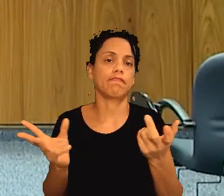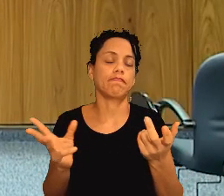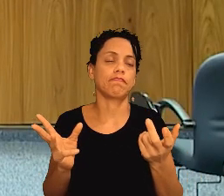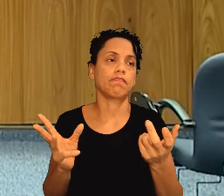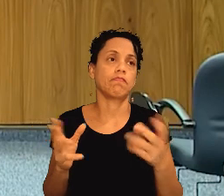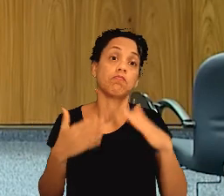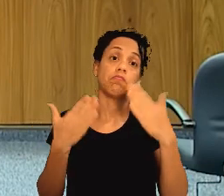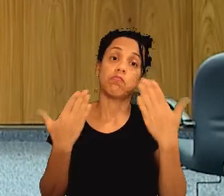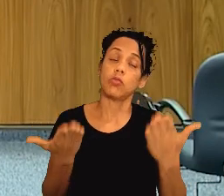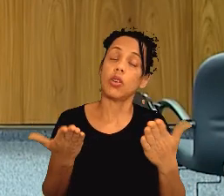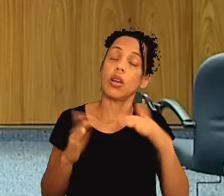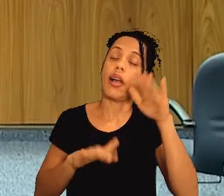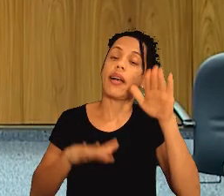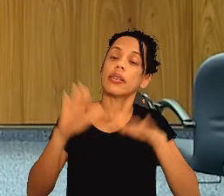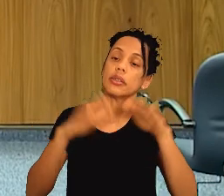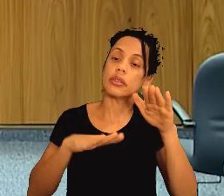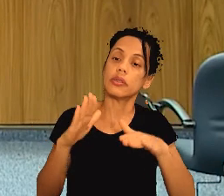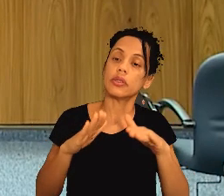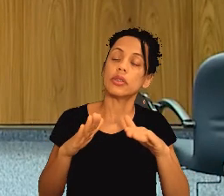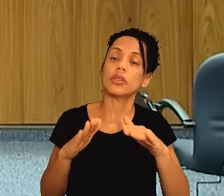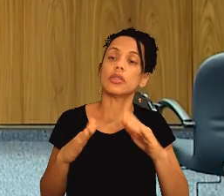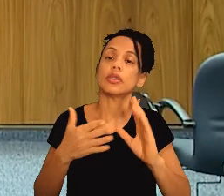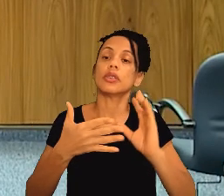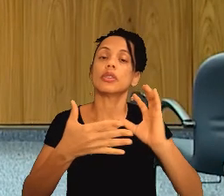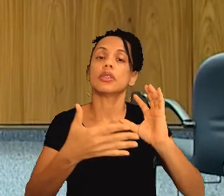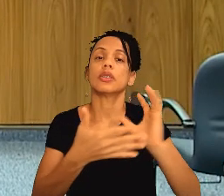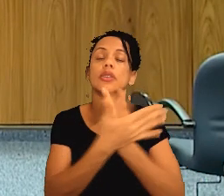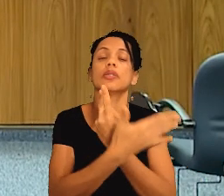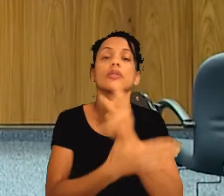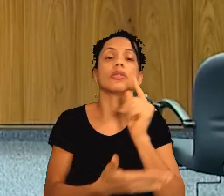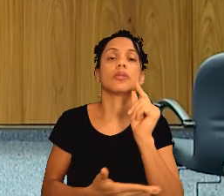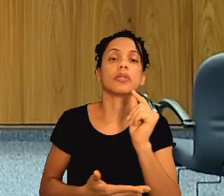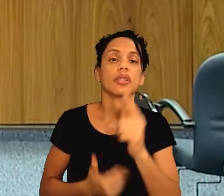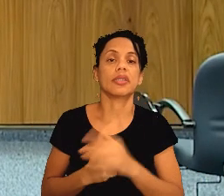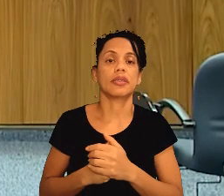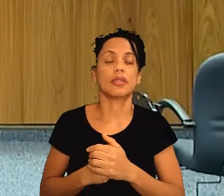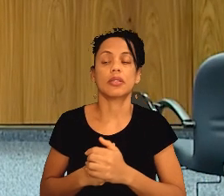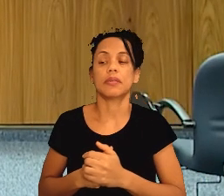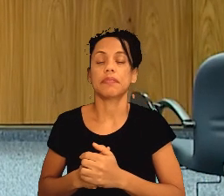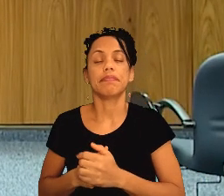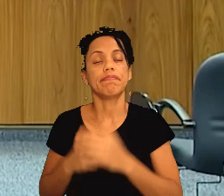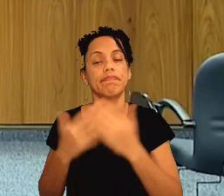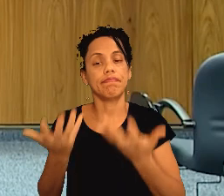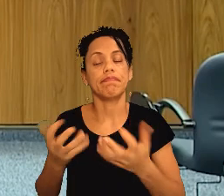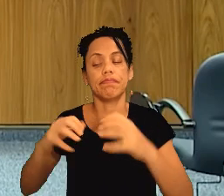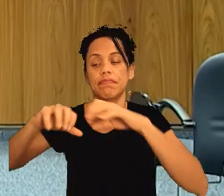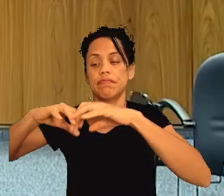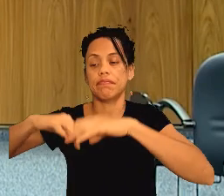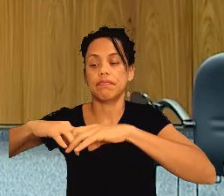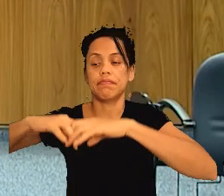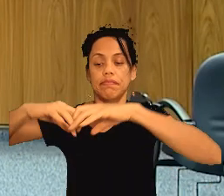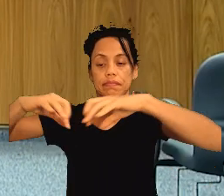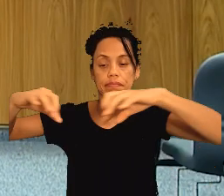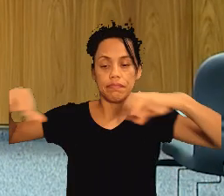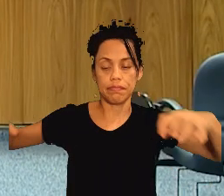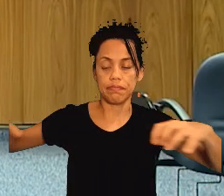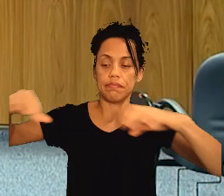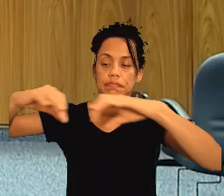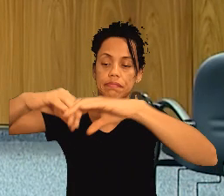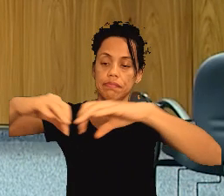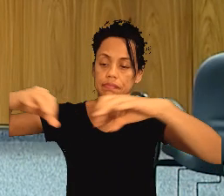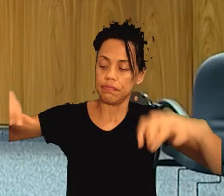povos indígenas. Isso, muitas vezes, tem favorecido o quê? Tem favorecido o desmembramento, não é? A venda